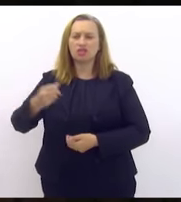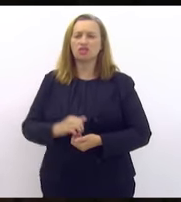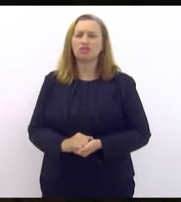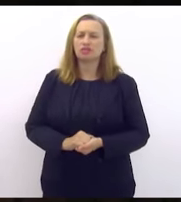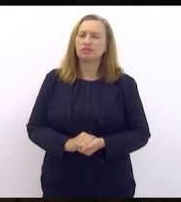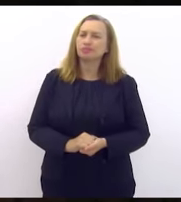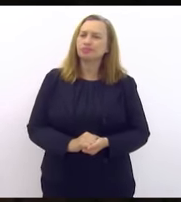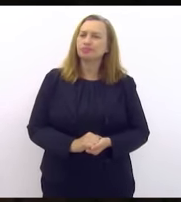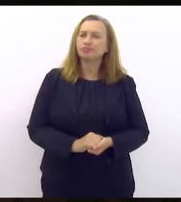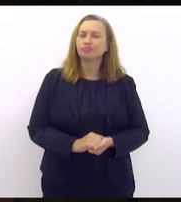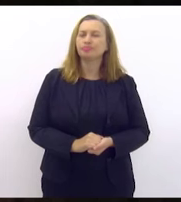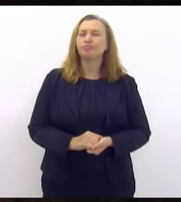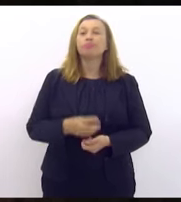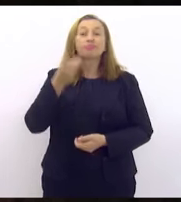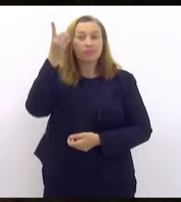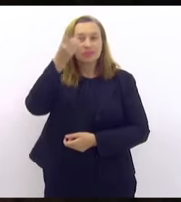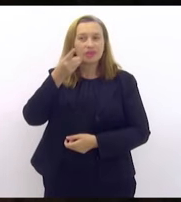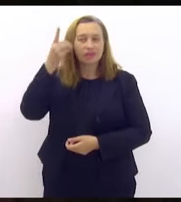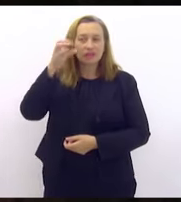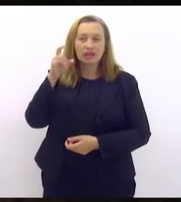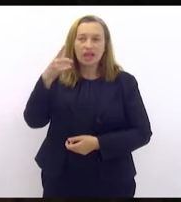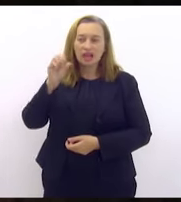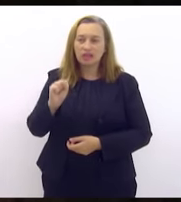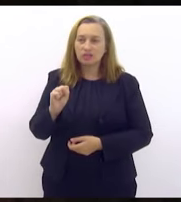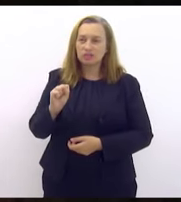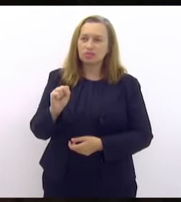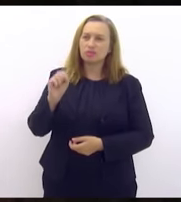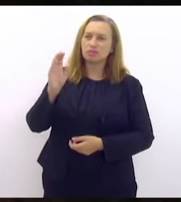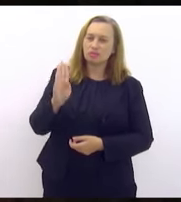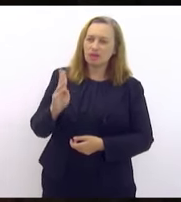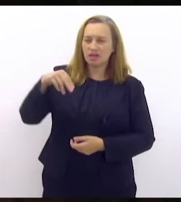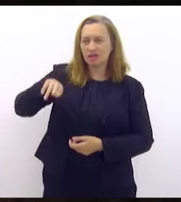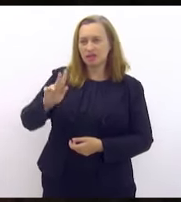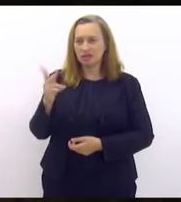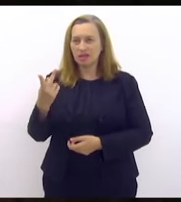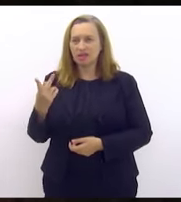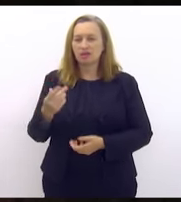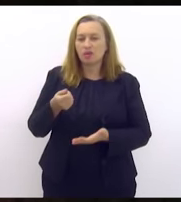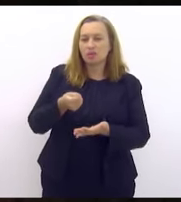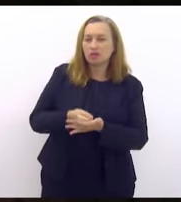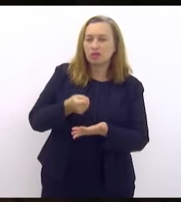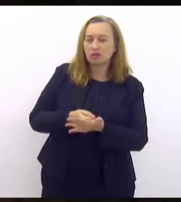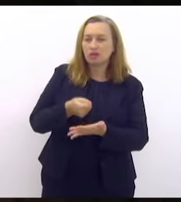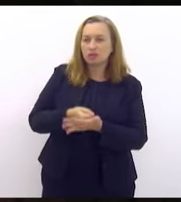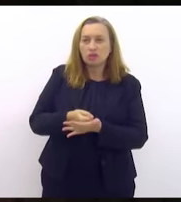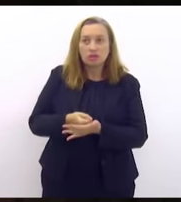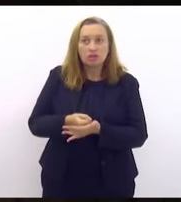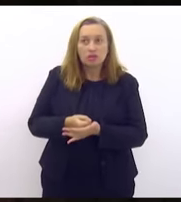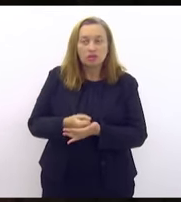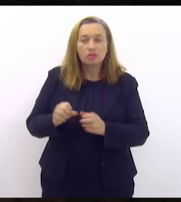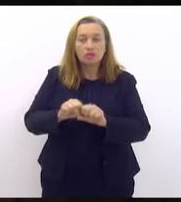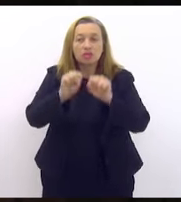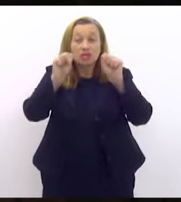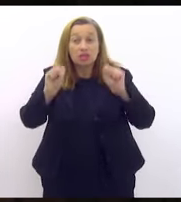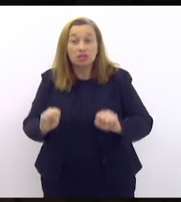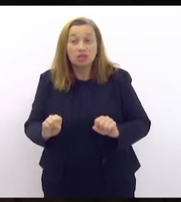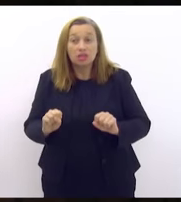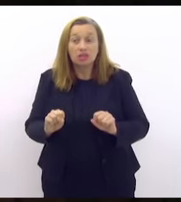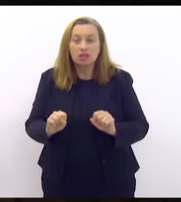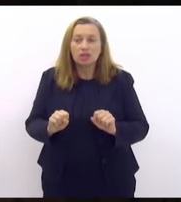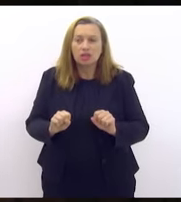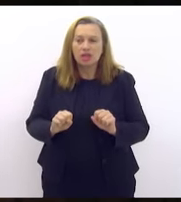337 de 2023, de autoria do deputado Carlinhos BNH, que dispõe sobre a obrigatoriedade do sistema de identificação